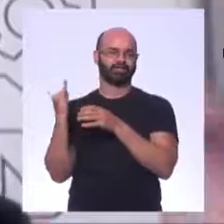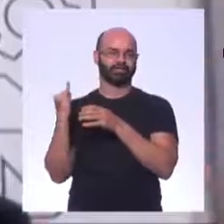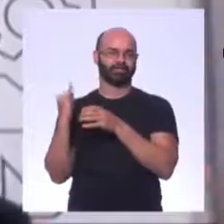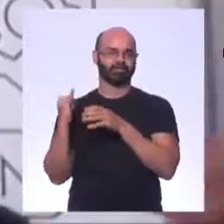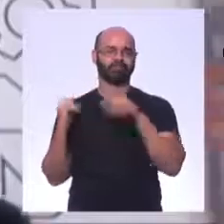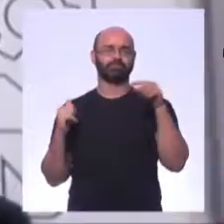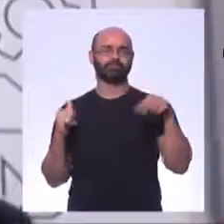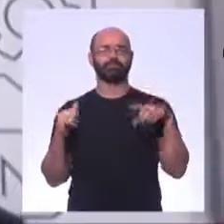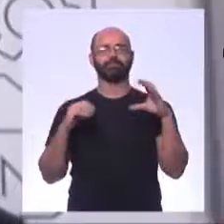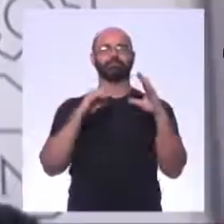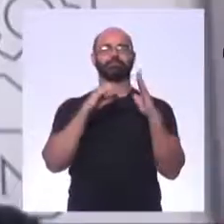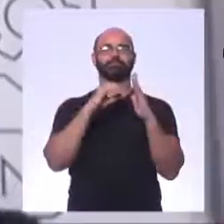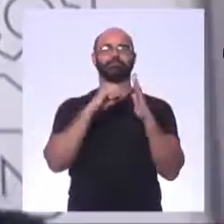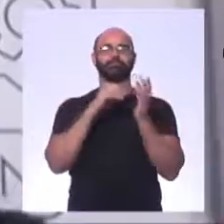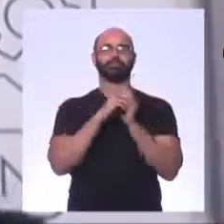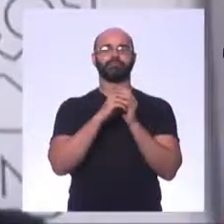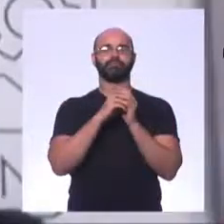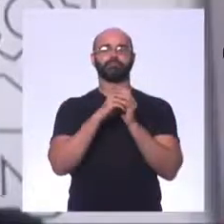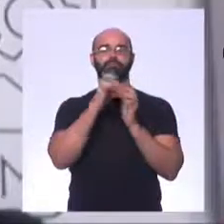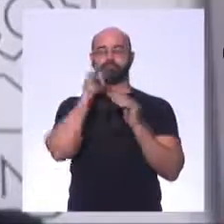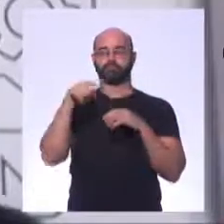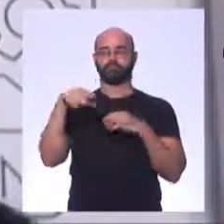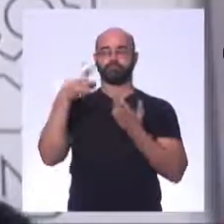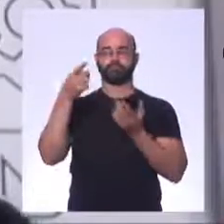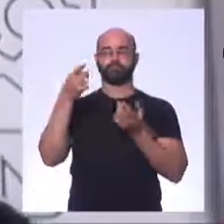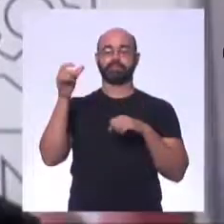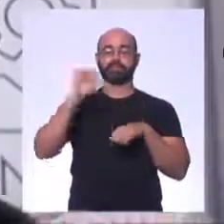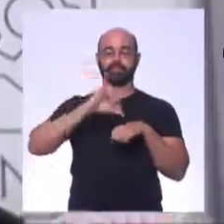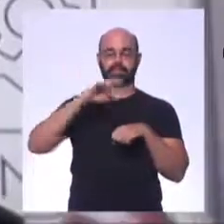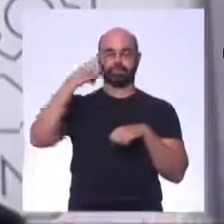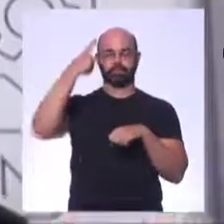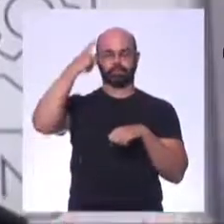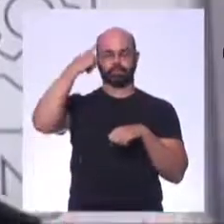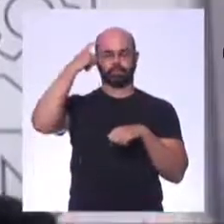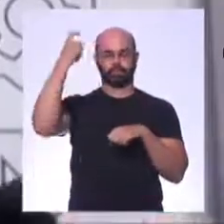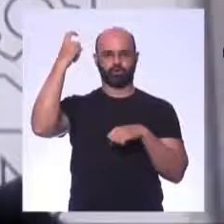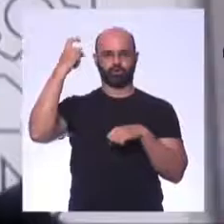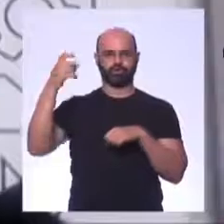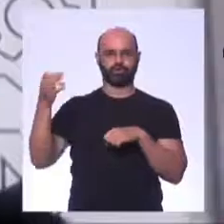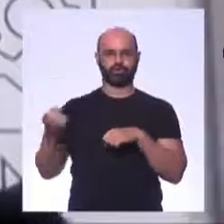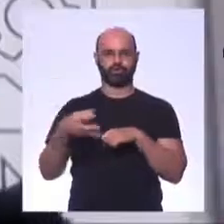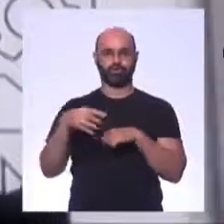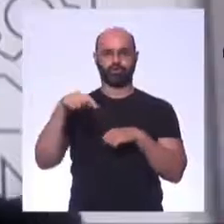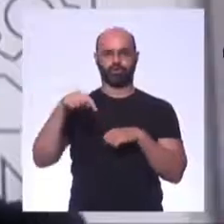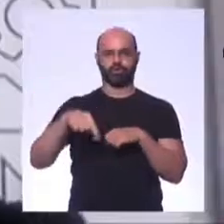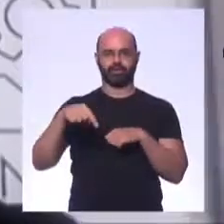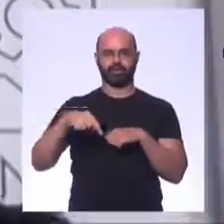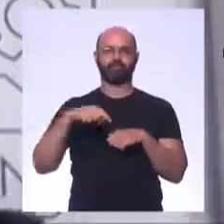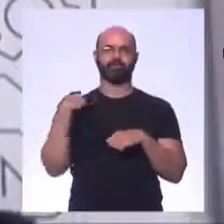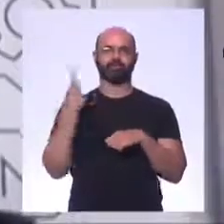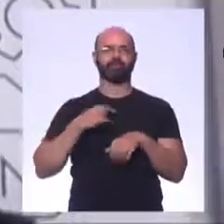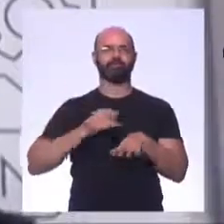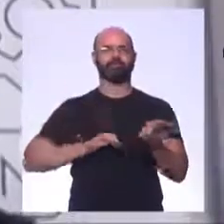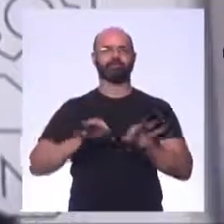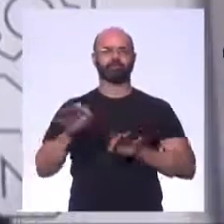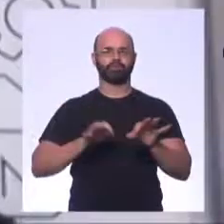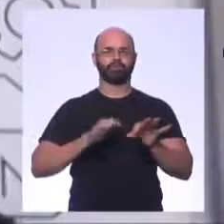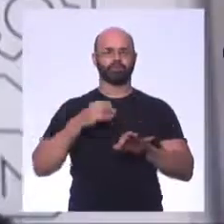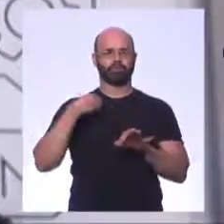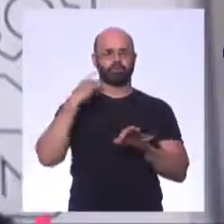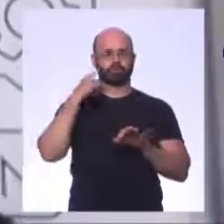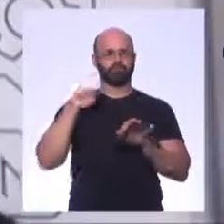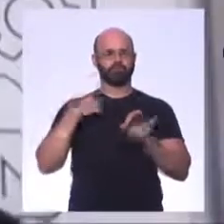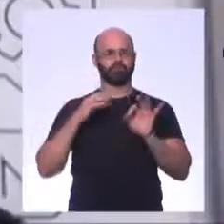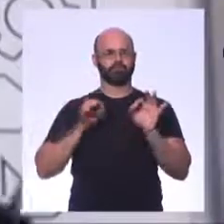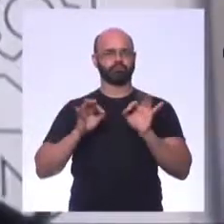aqui no Espaço 4, que é o da Cultura Maker, nós desenvolvemos alguns projetos, eu vou tentar posicionar aqui para